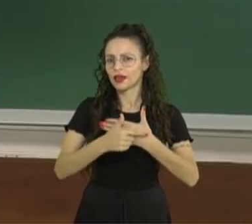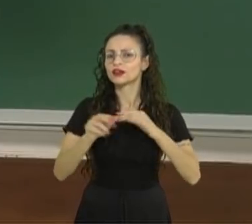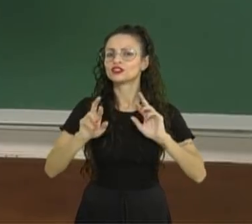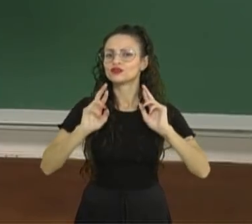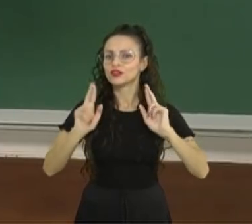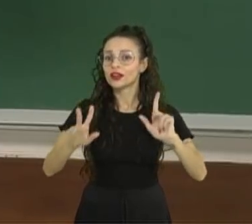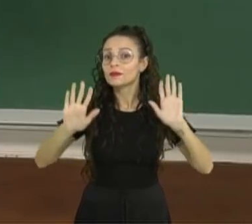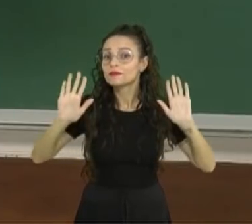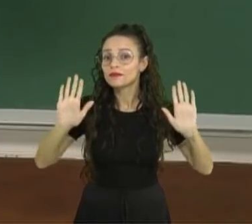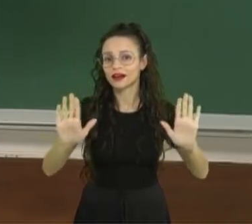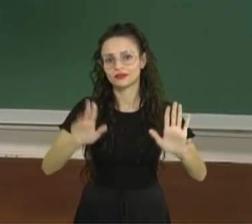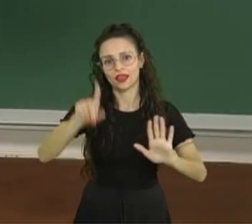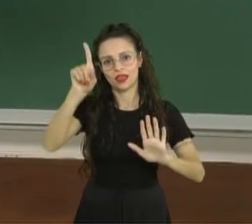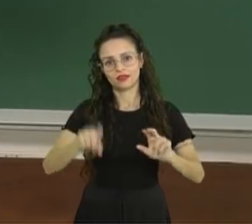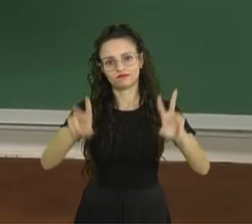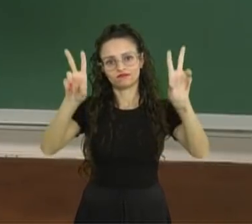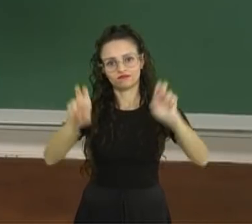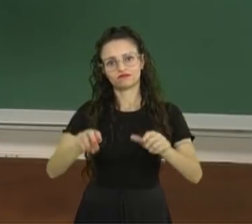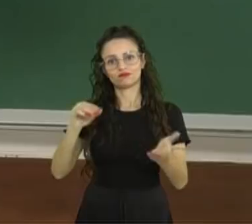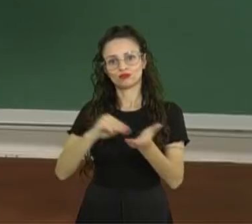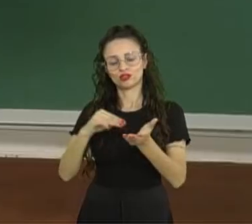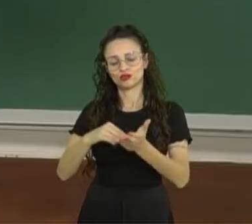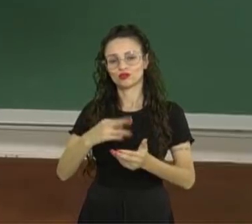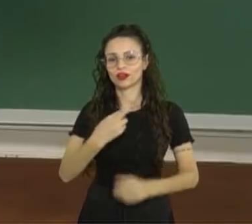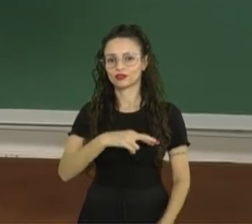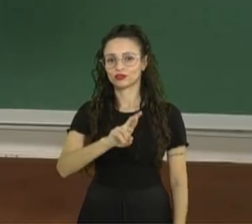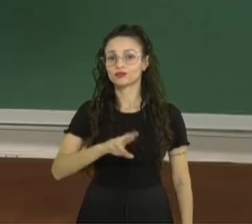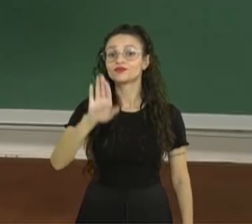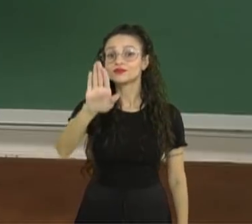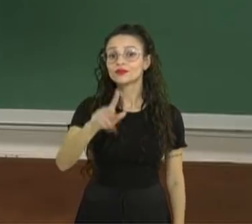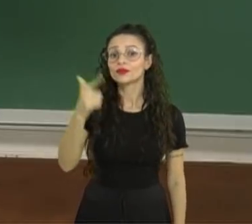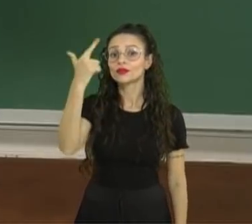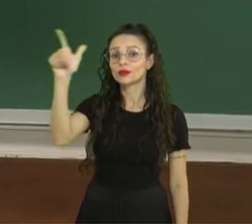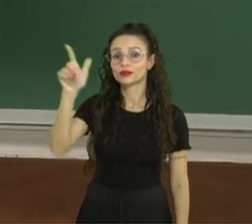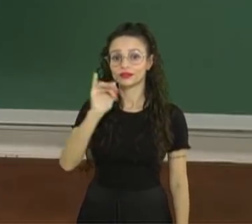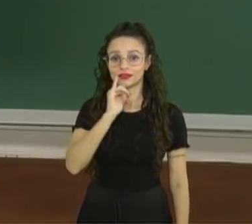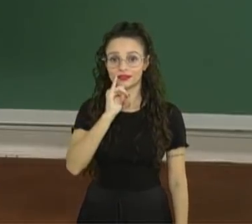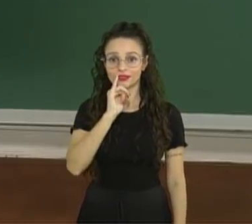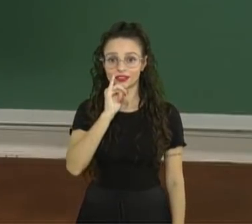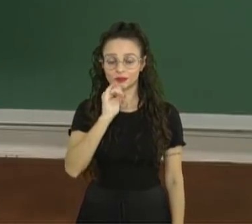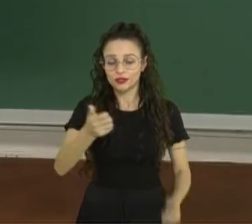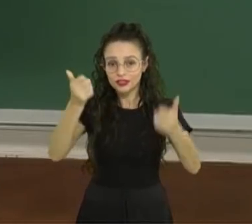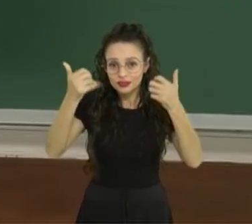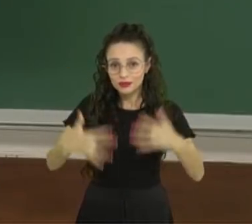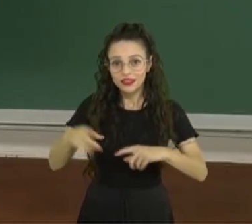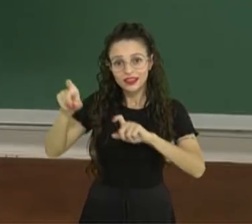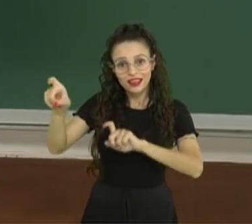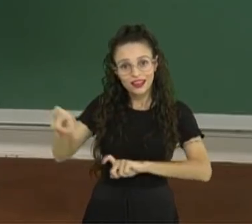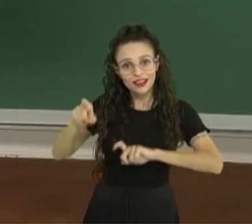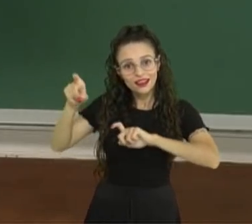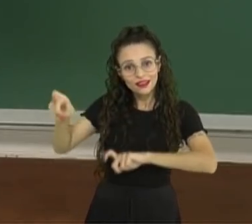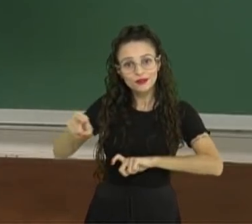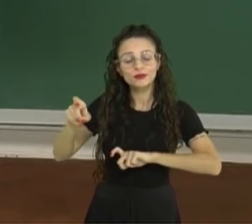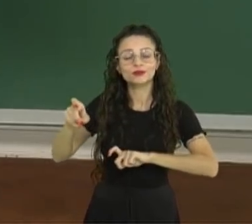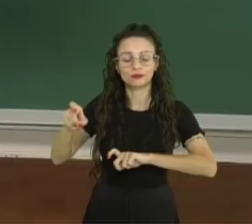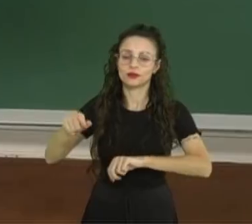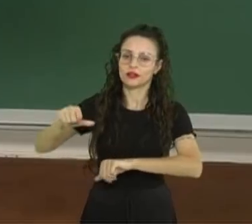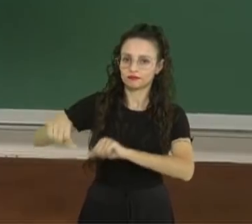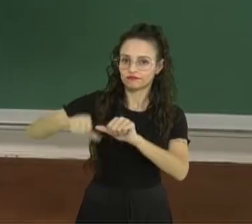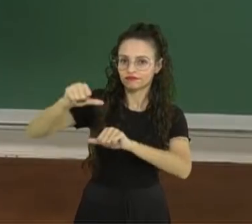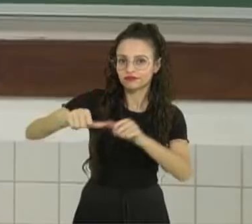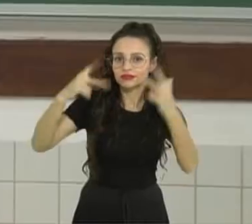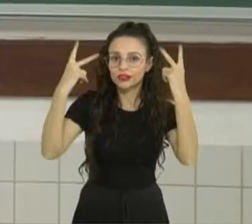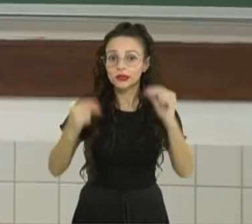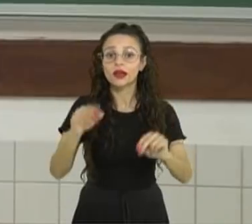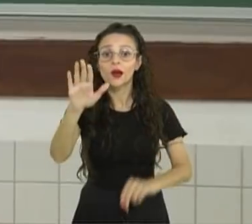a questão é religiosa. Estou trazendo outro exemplo. Falei da agricultura, um exemplo de mudança natural, e